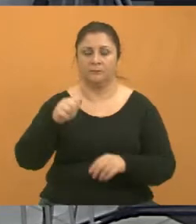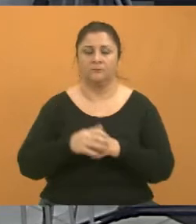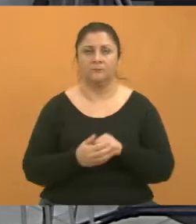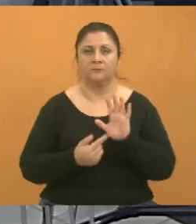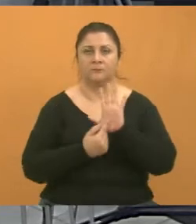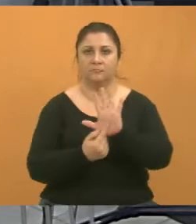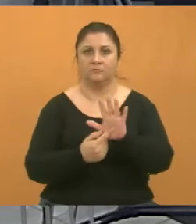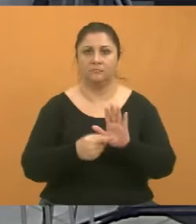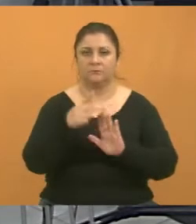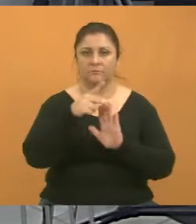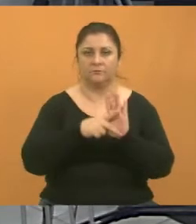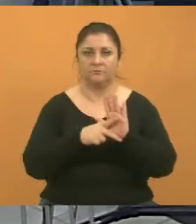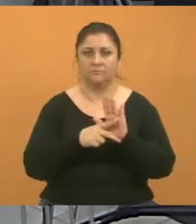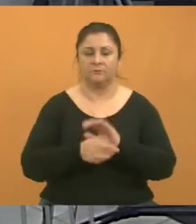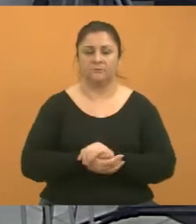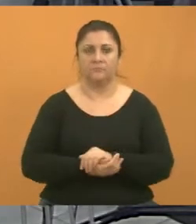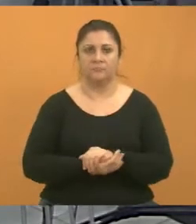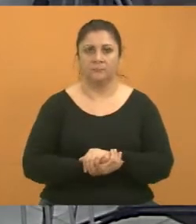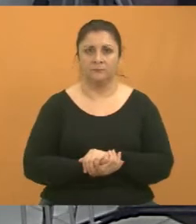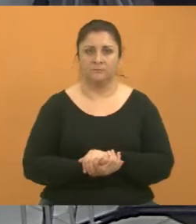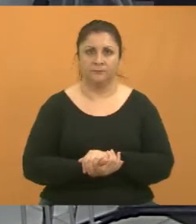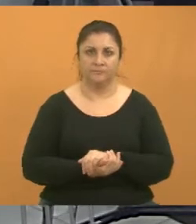Apresentação do projeto.